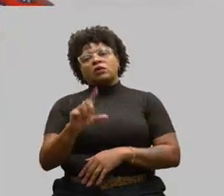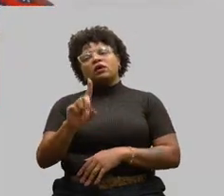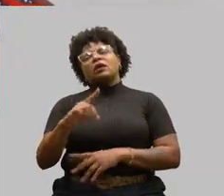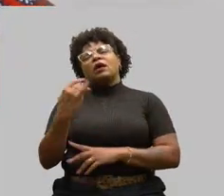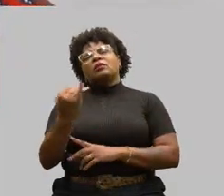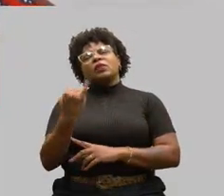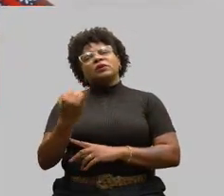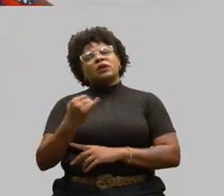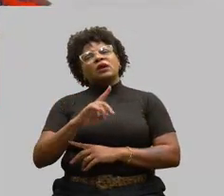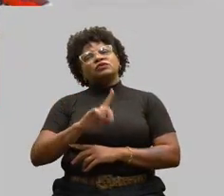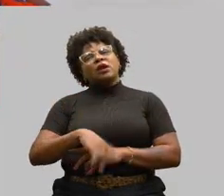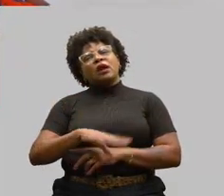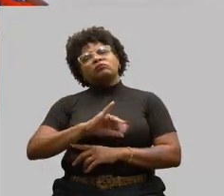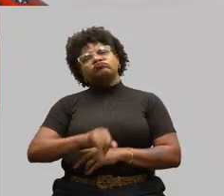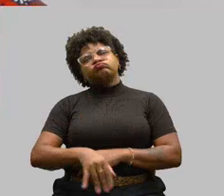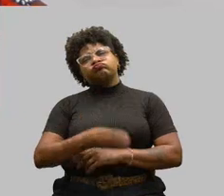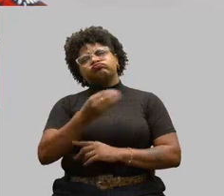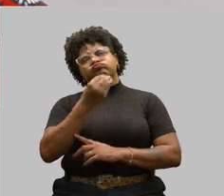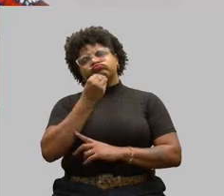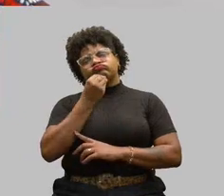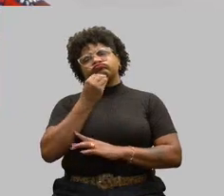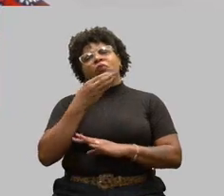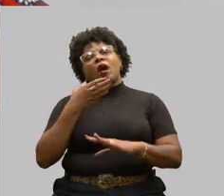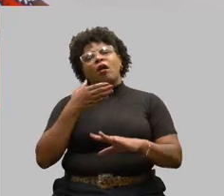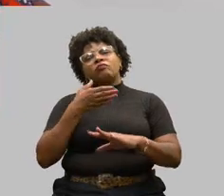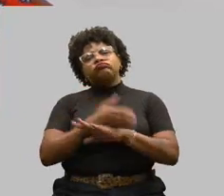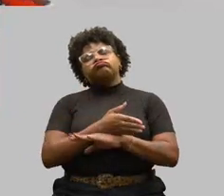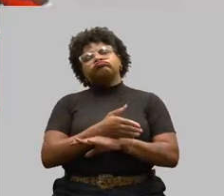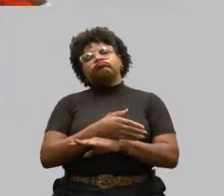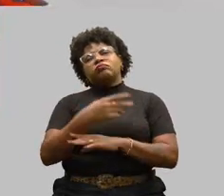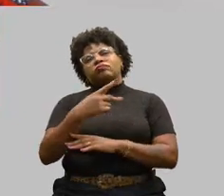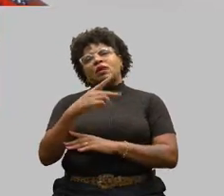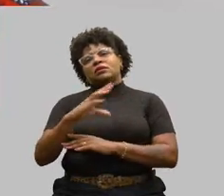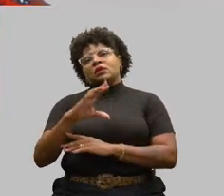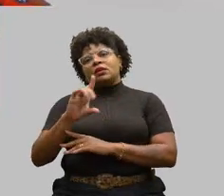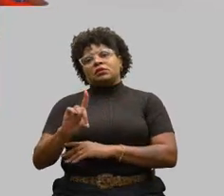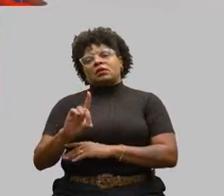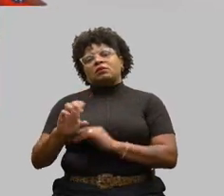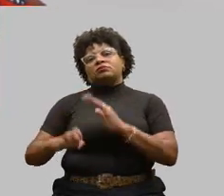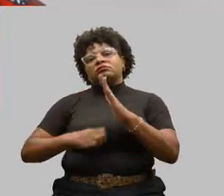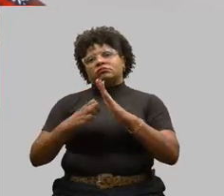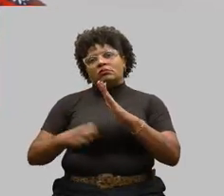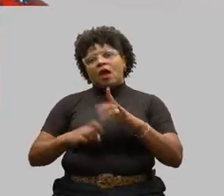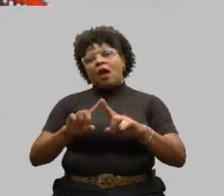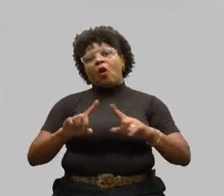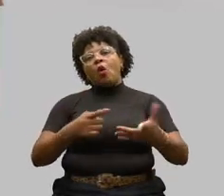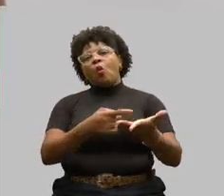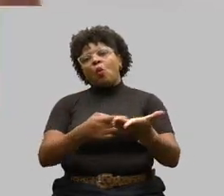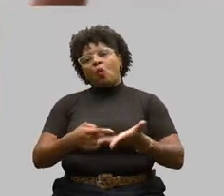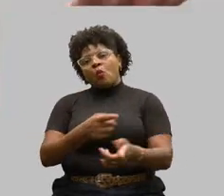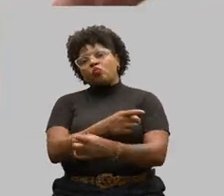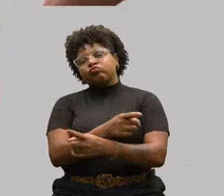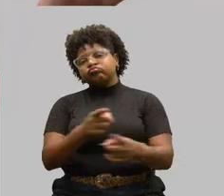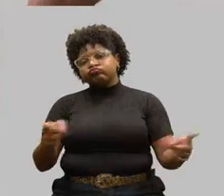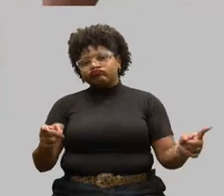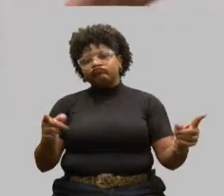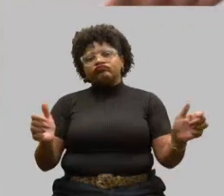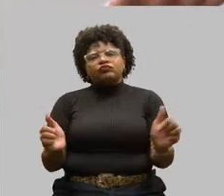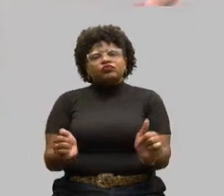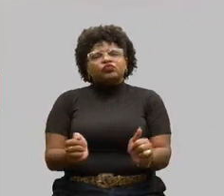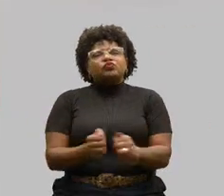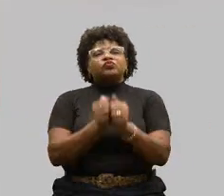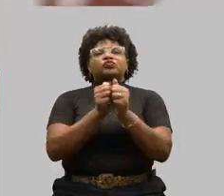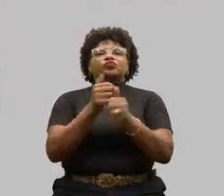abertura para a gente ter essas pessoas dentro da empresa mostrando seu potencial mas o meu convite é para a gente trabalhar junto não só como uma lei Mas